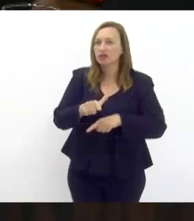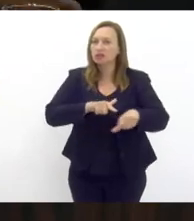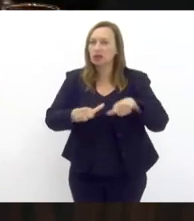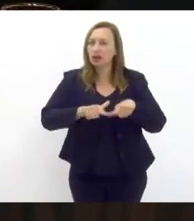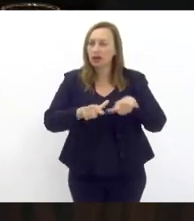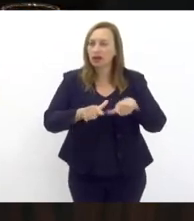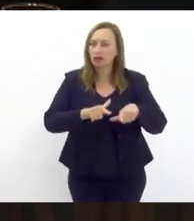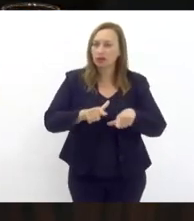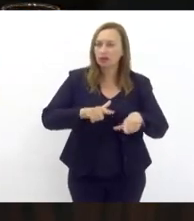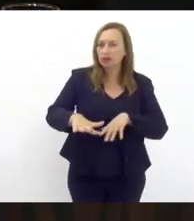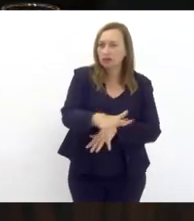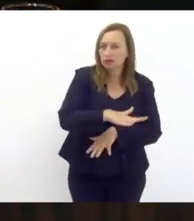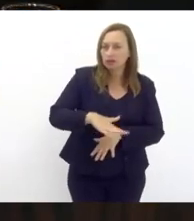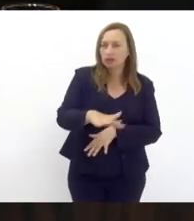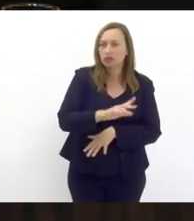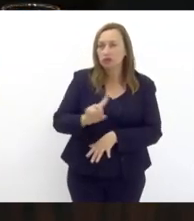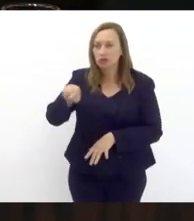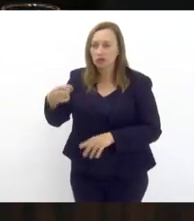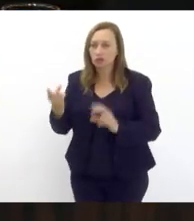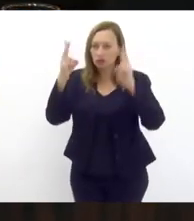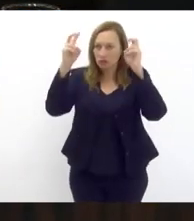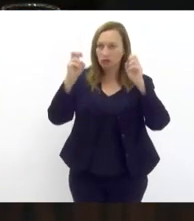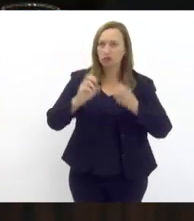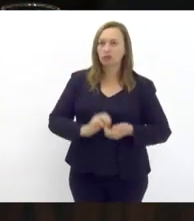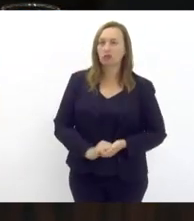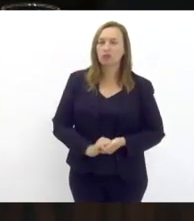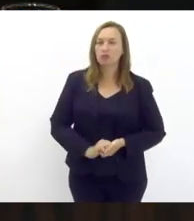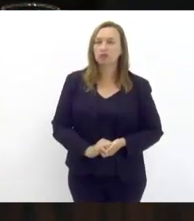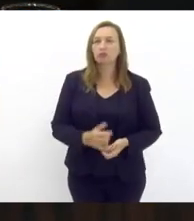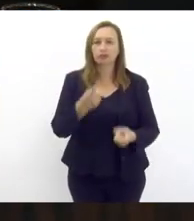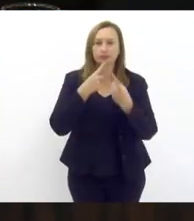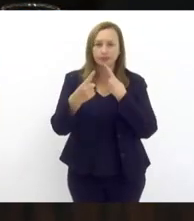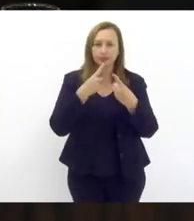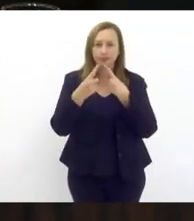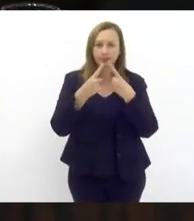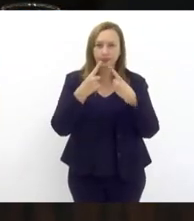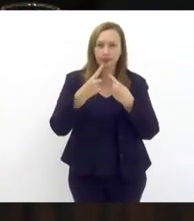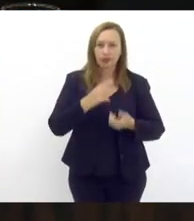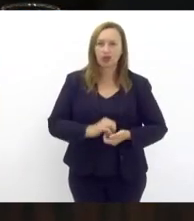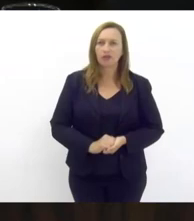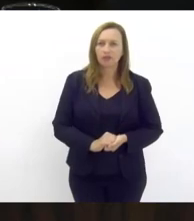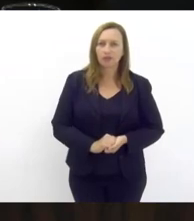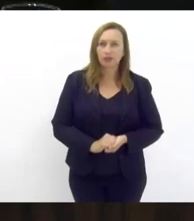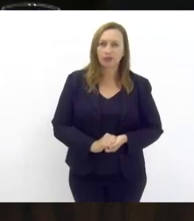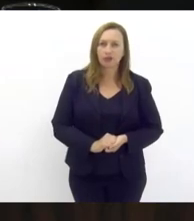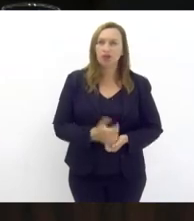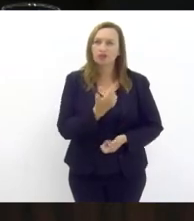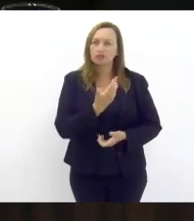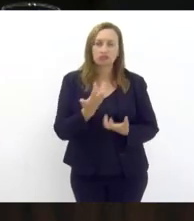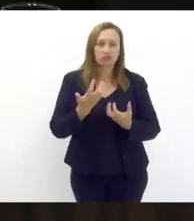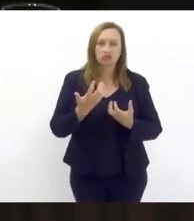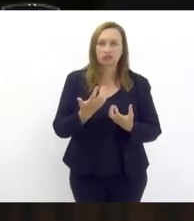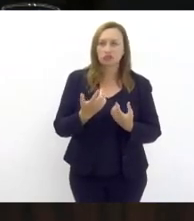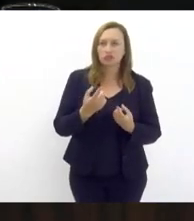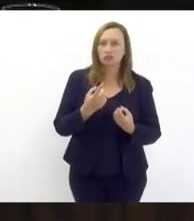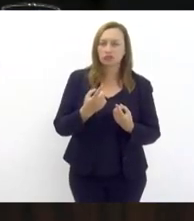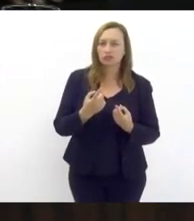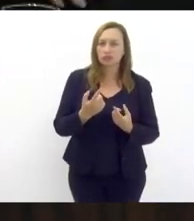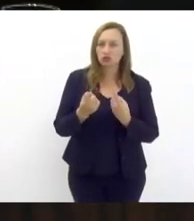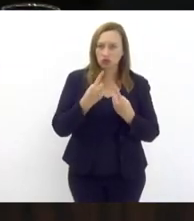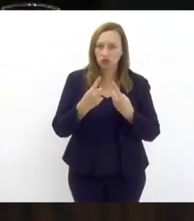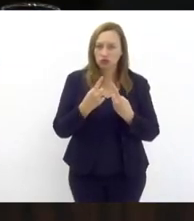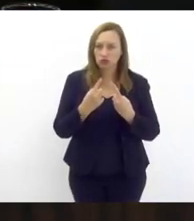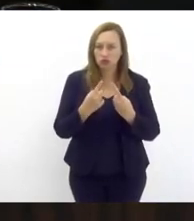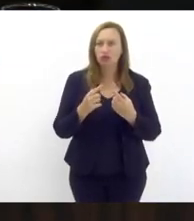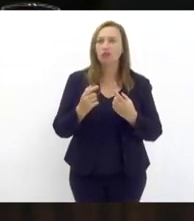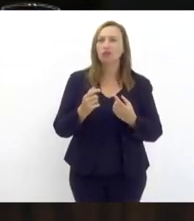do Estado do Rio de Janeiro e da outras providências. Em discussão. Quem não queira discutir, presidente. Em discutir.